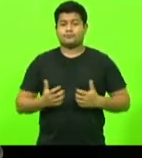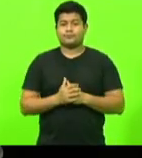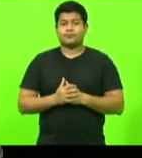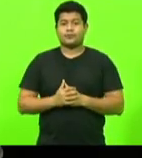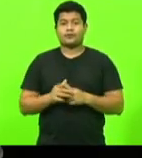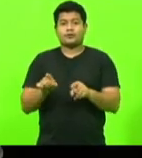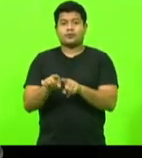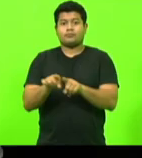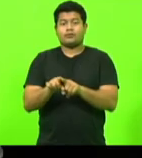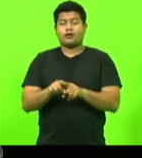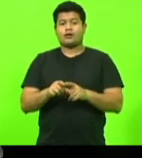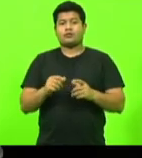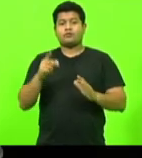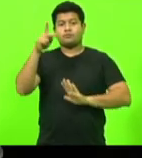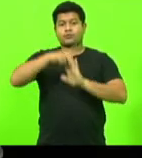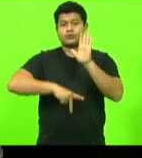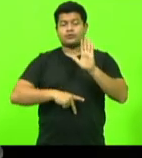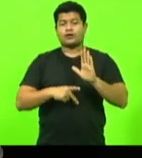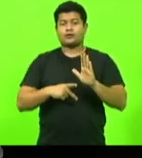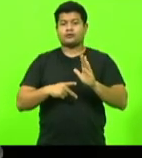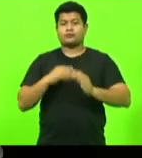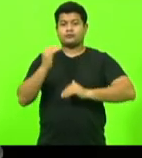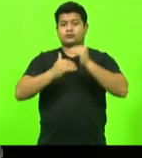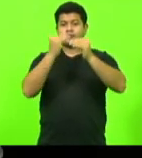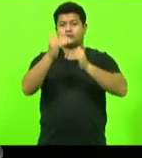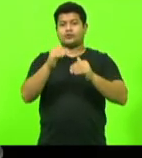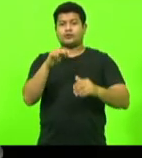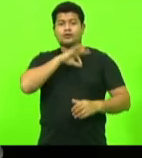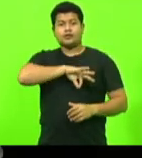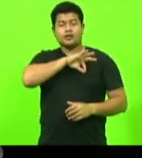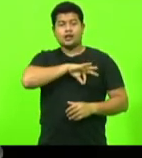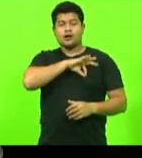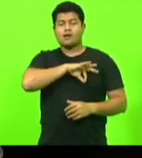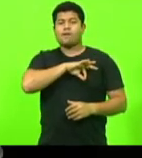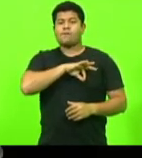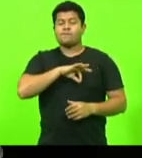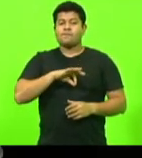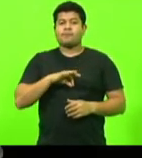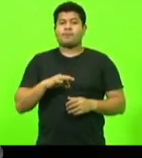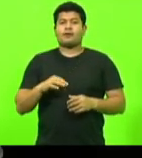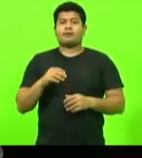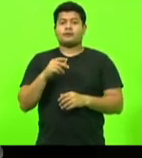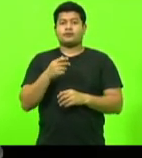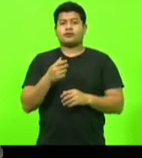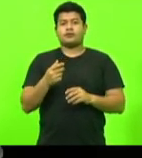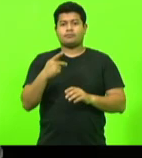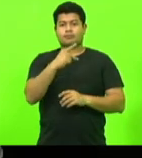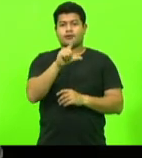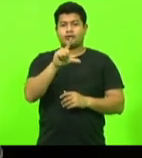de salários atualmente vigente na forma estabelecida da Lei Complementar